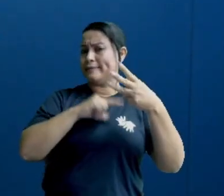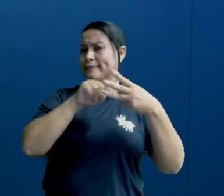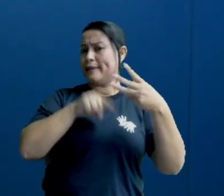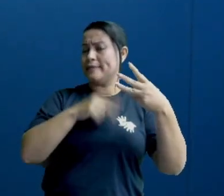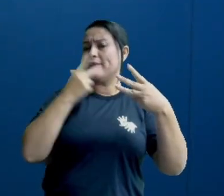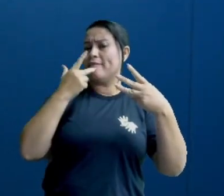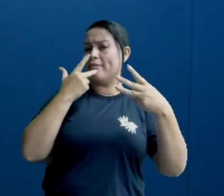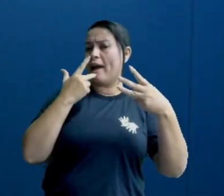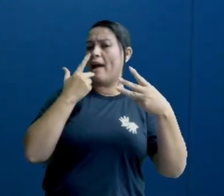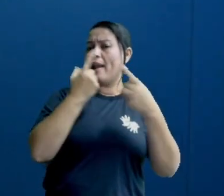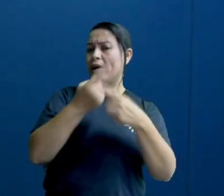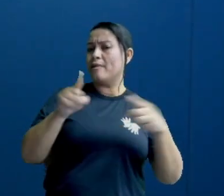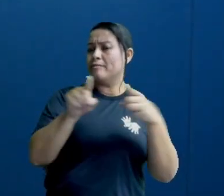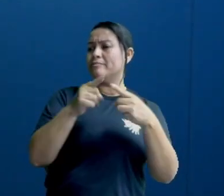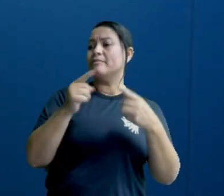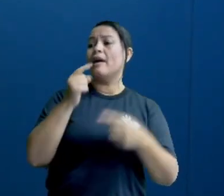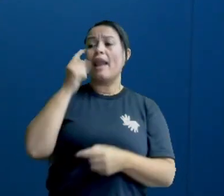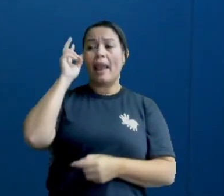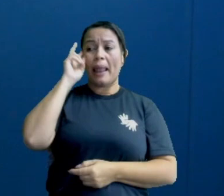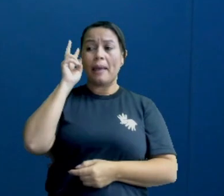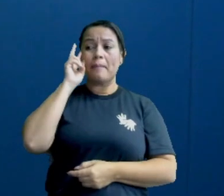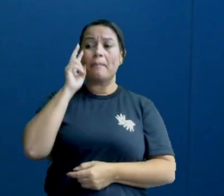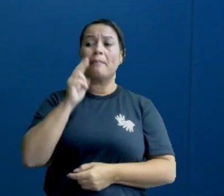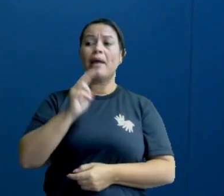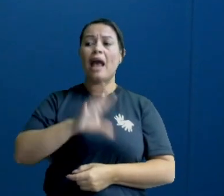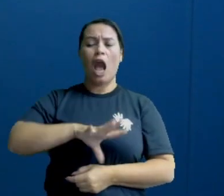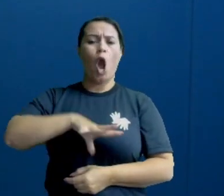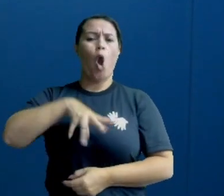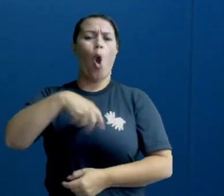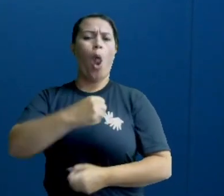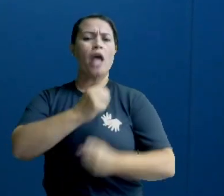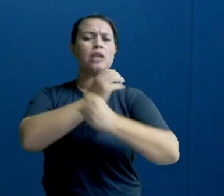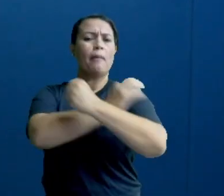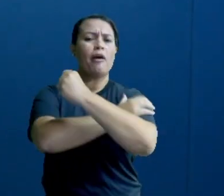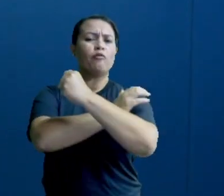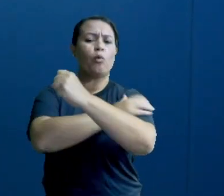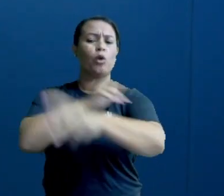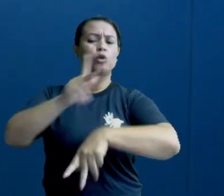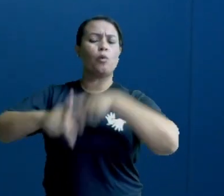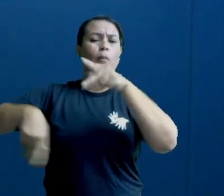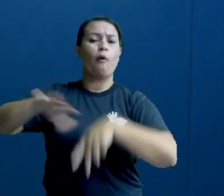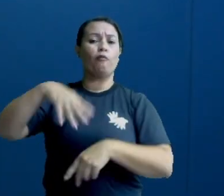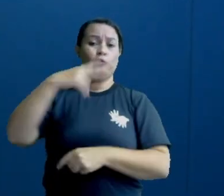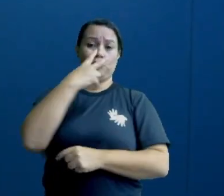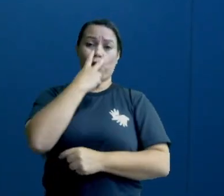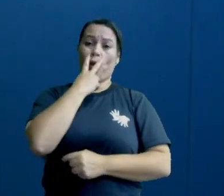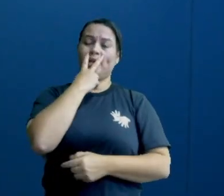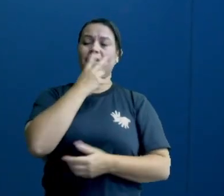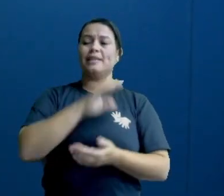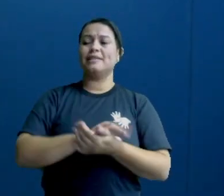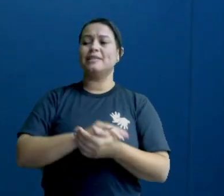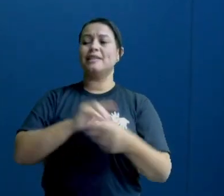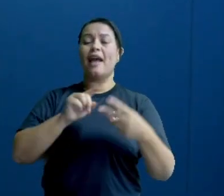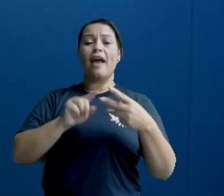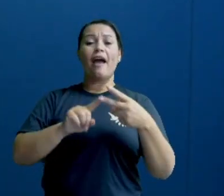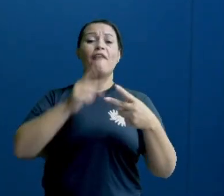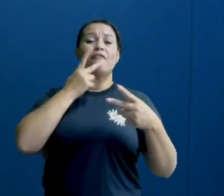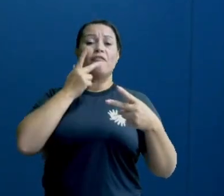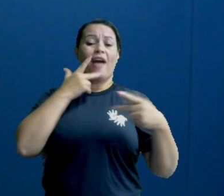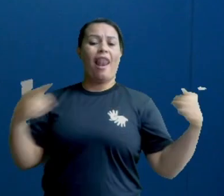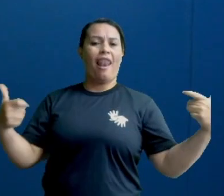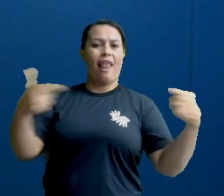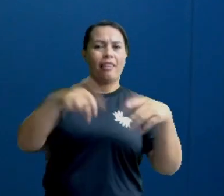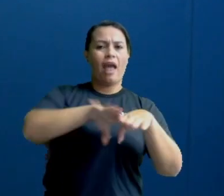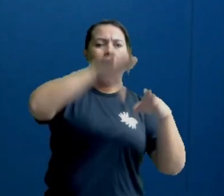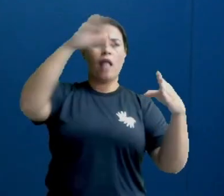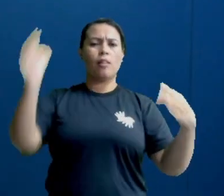nosso hino? Vamos ver, ó. A coragem e a bravura do povo vitoriense, fala da Batalha do Monte